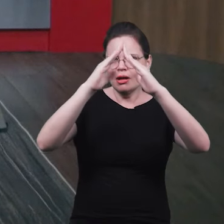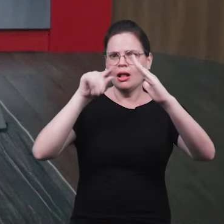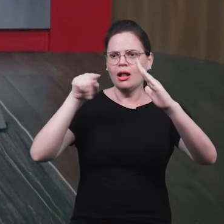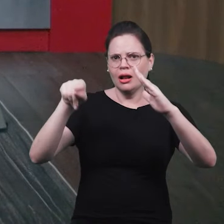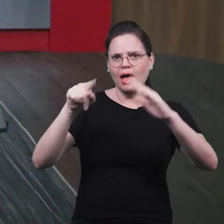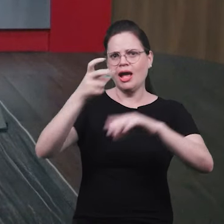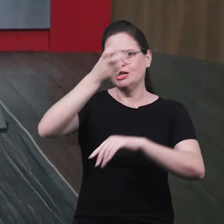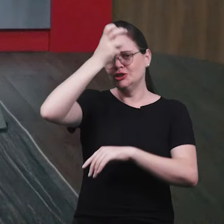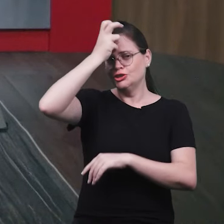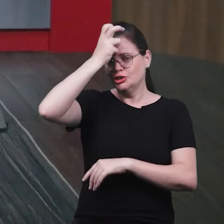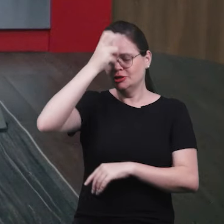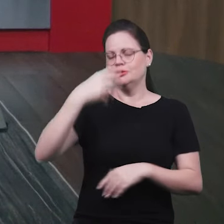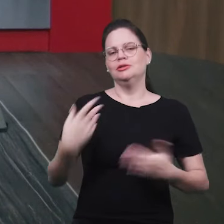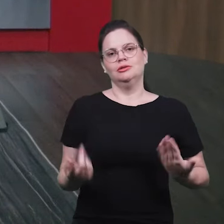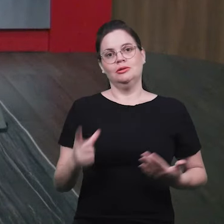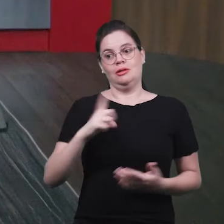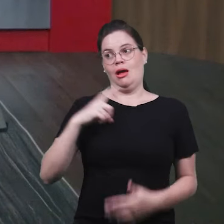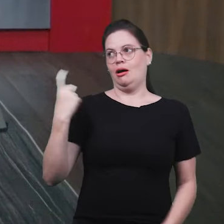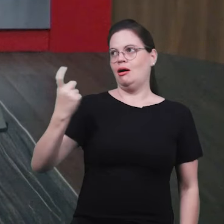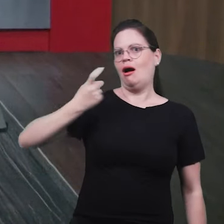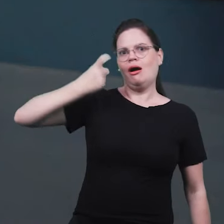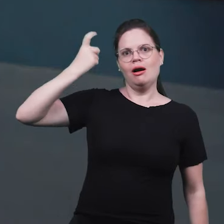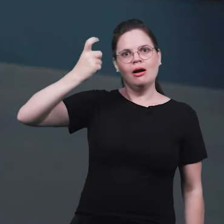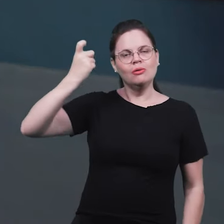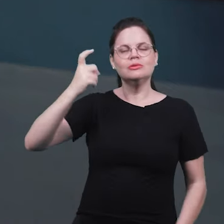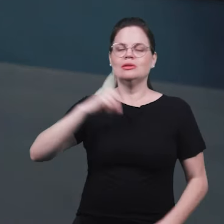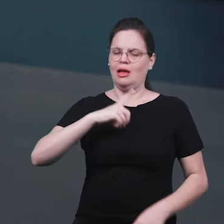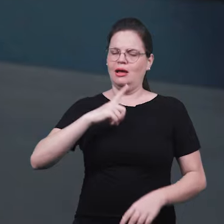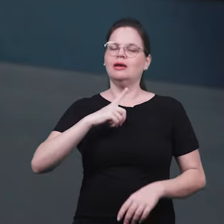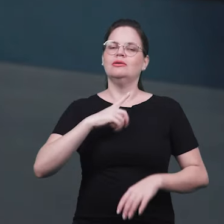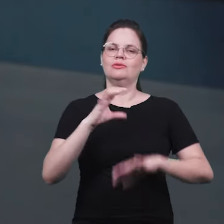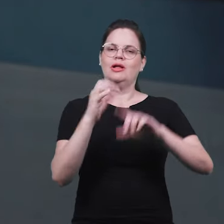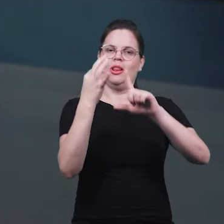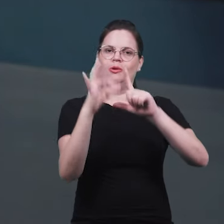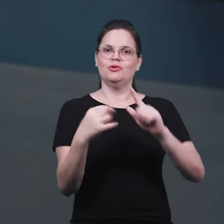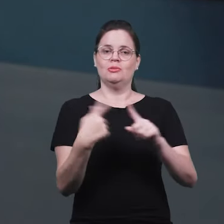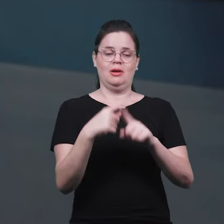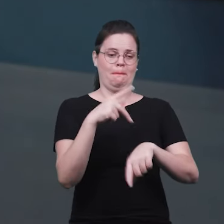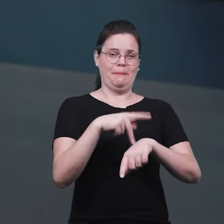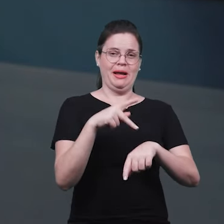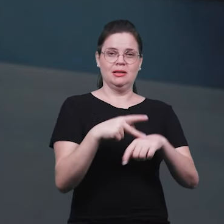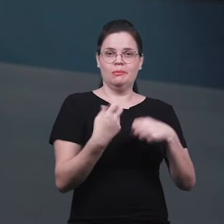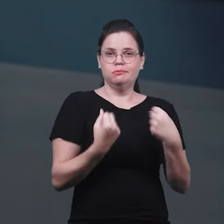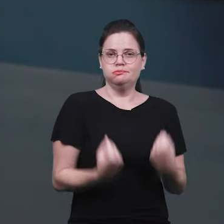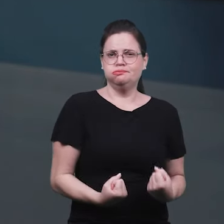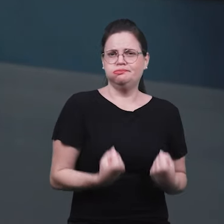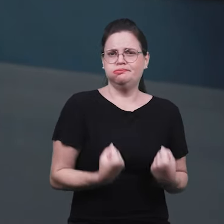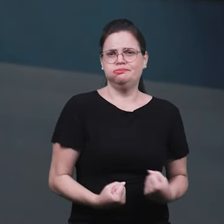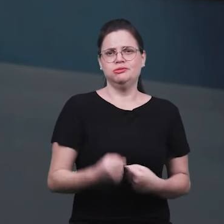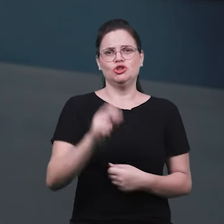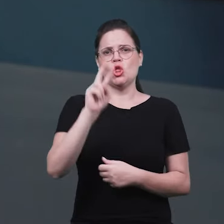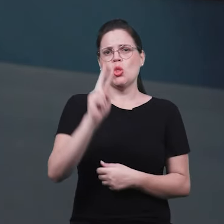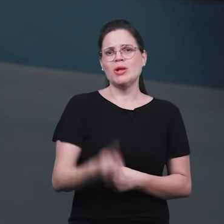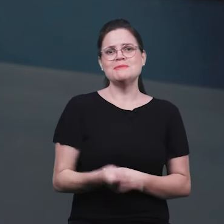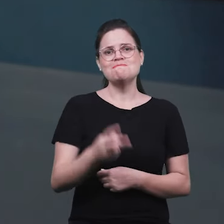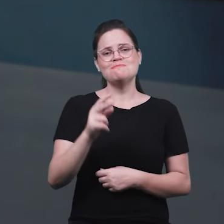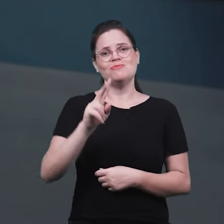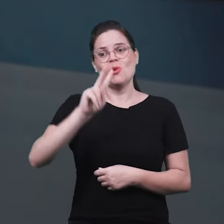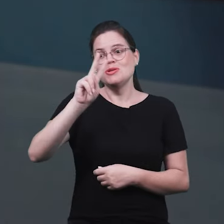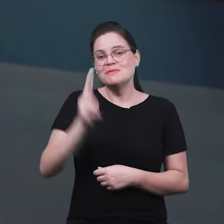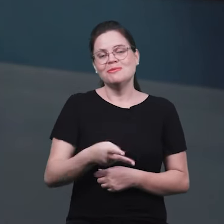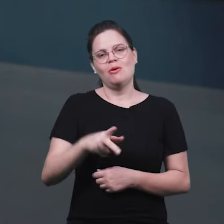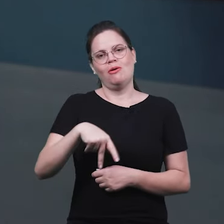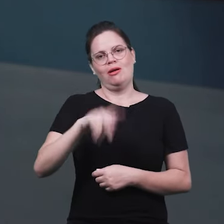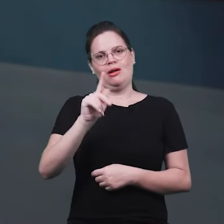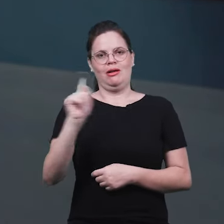pirâmides, né? Com altura tremenda, movimentando pedras aí de 2.000 quilos ou até